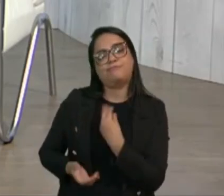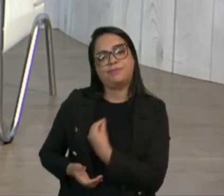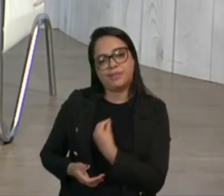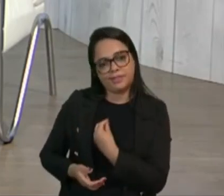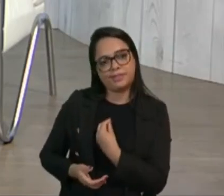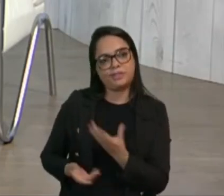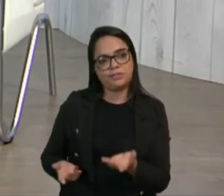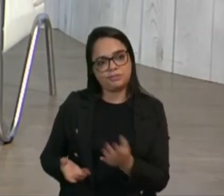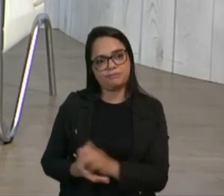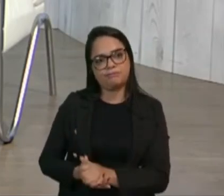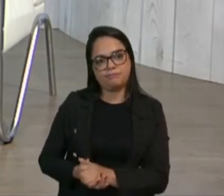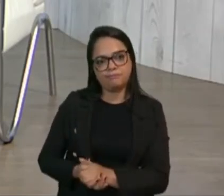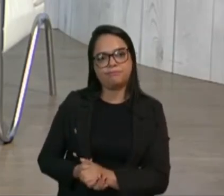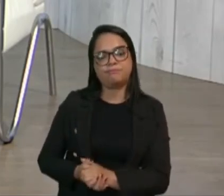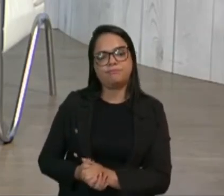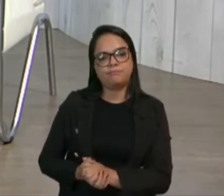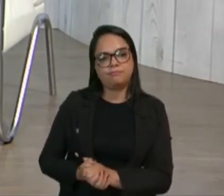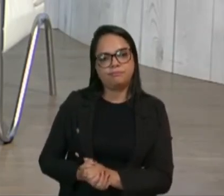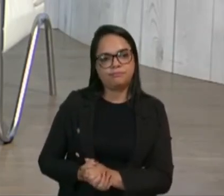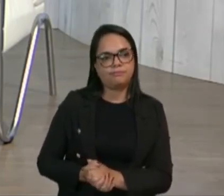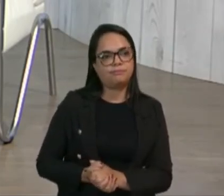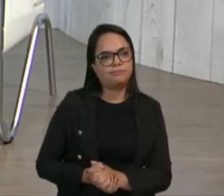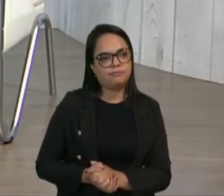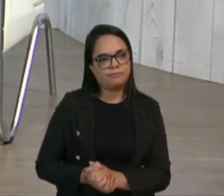Como foi citada aí, existe essa ação